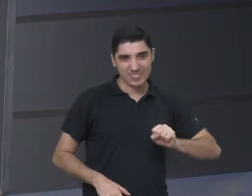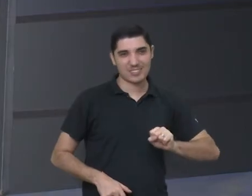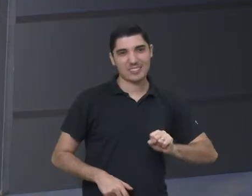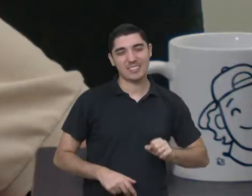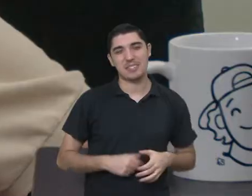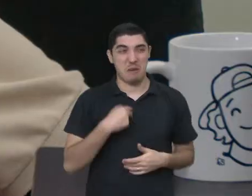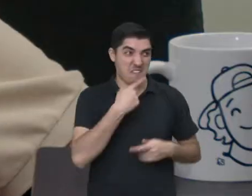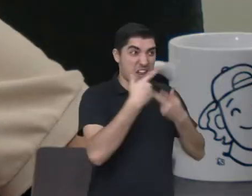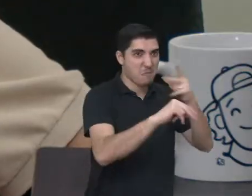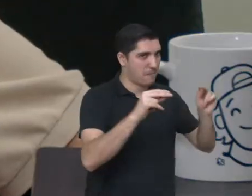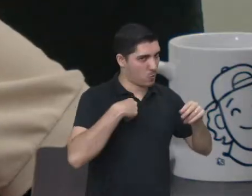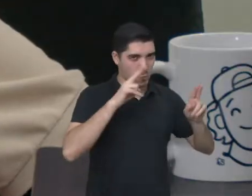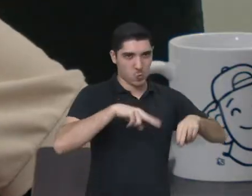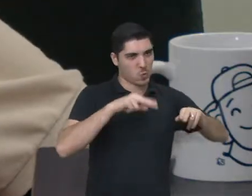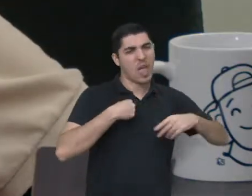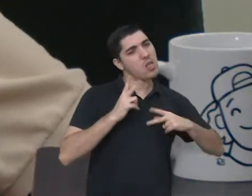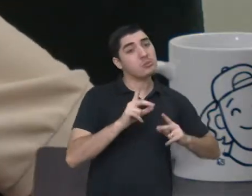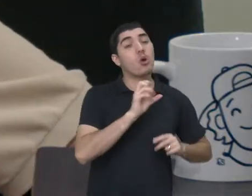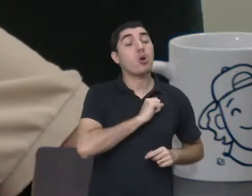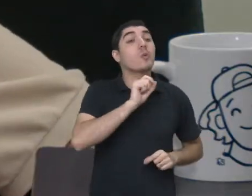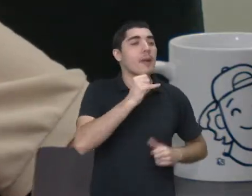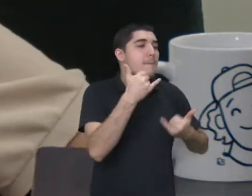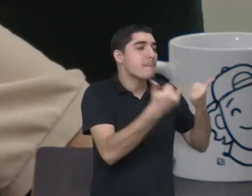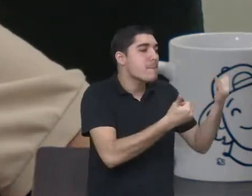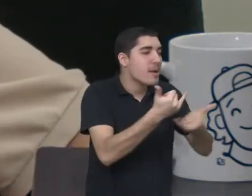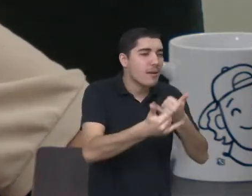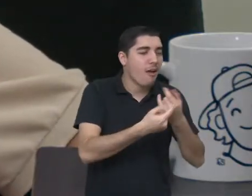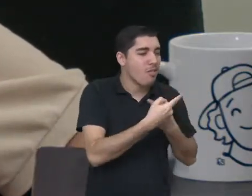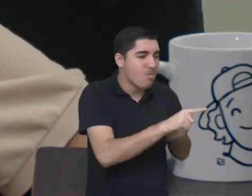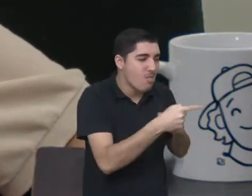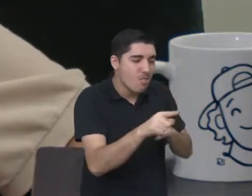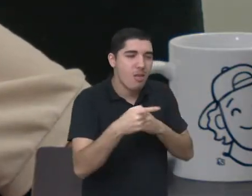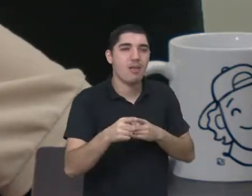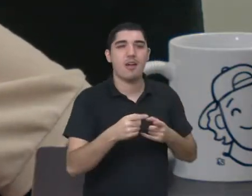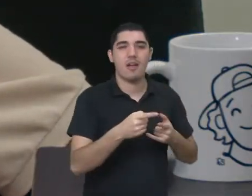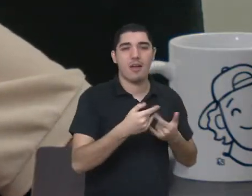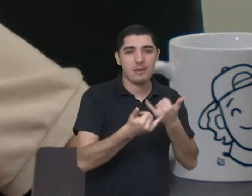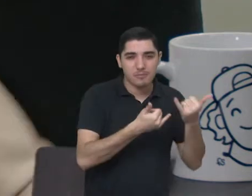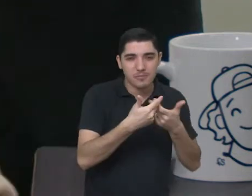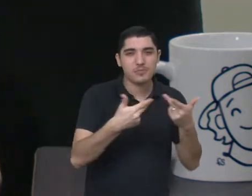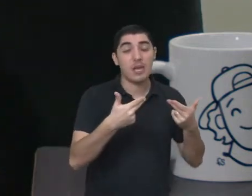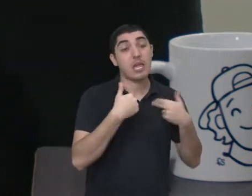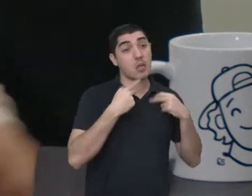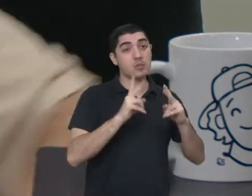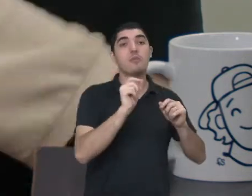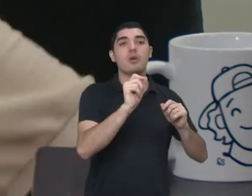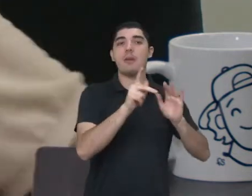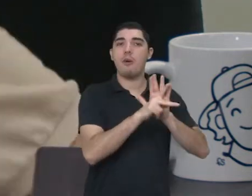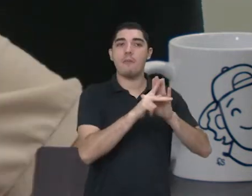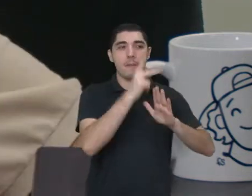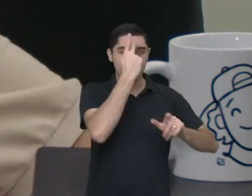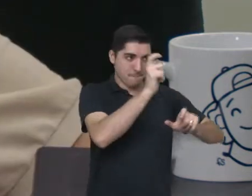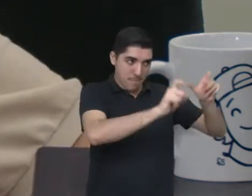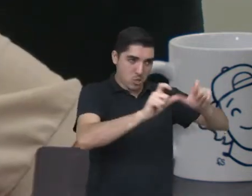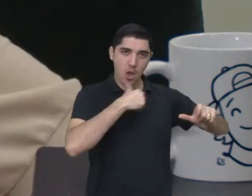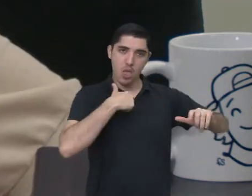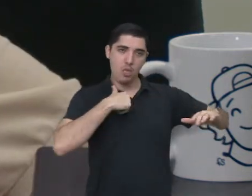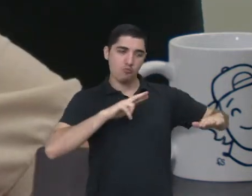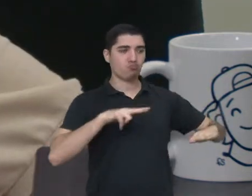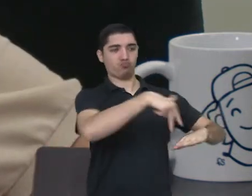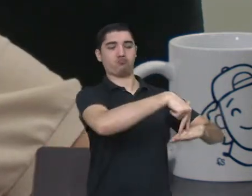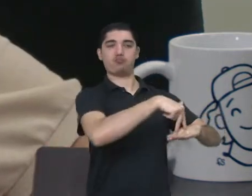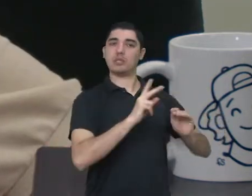tinha um radião. Assim. Em casa eu ouvia o rádio, eu punha numa rádio, punha numa emissora, punha em outra e tal. E